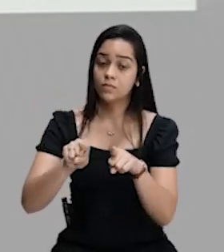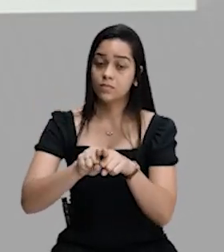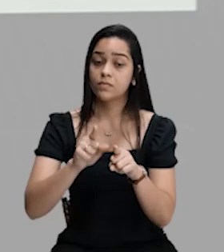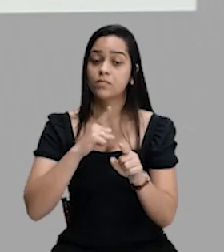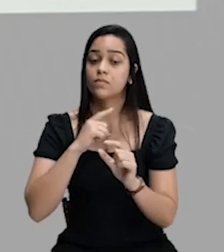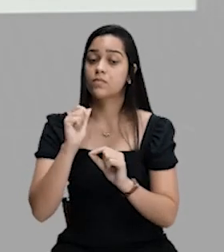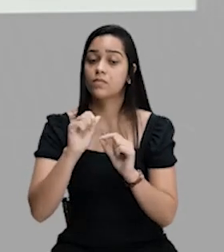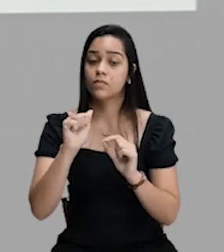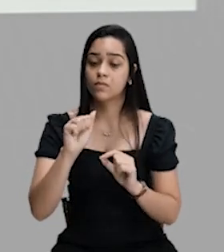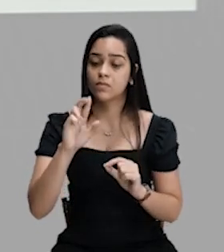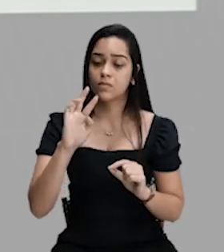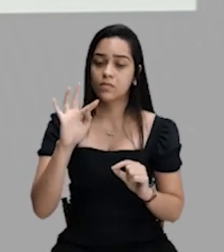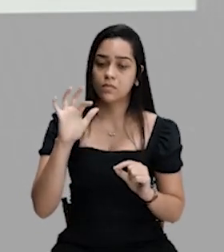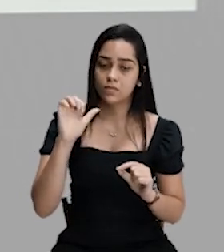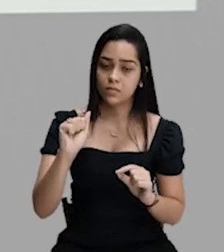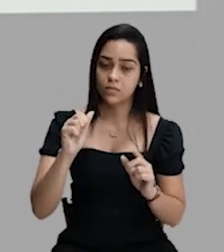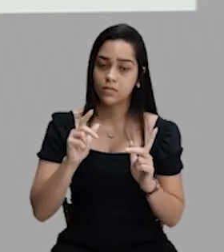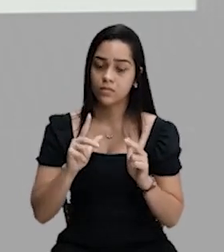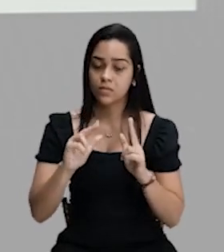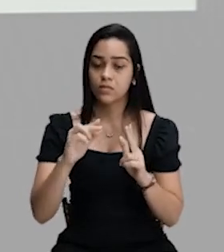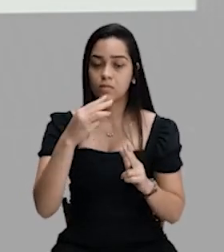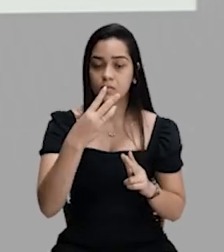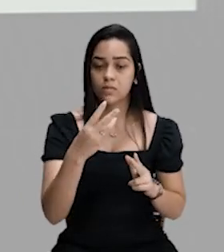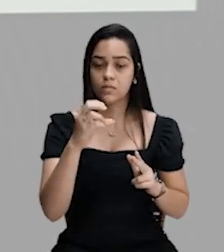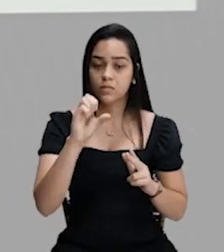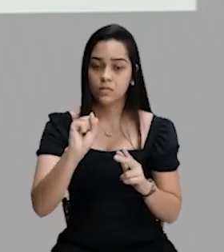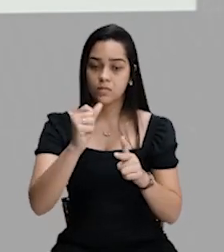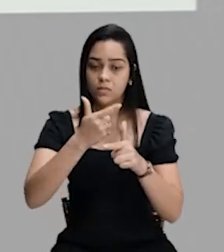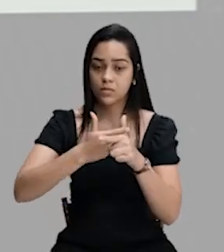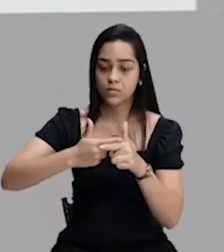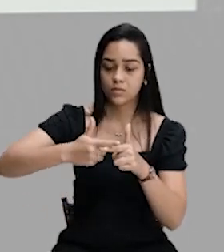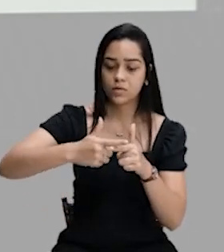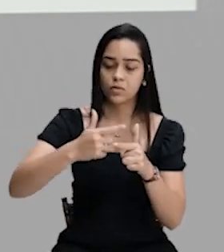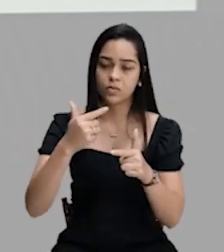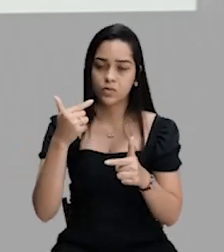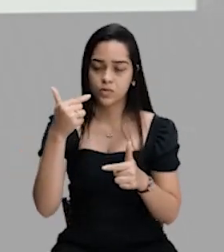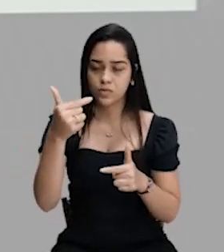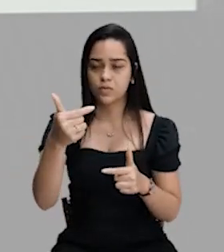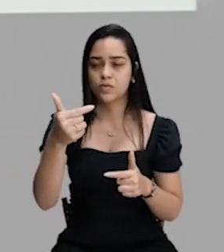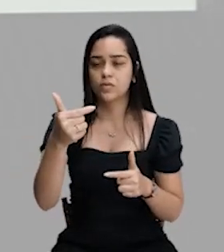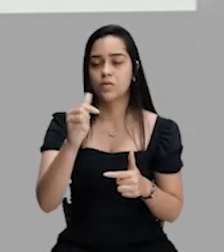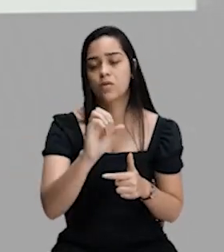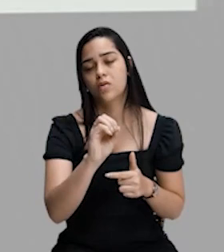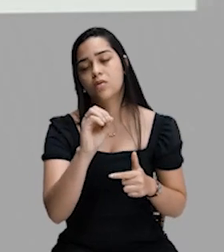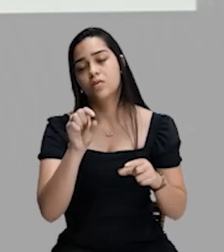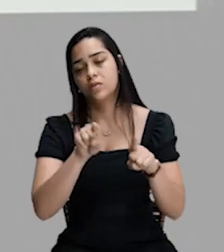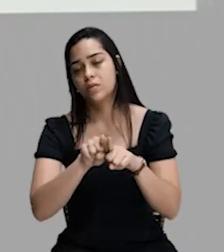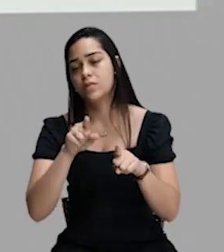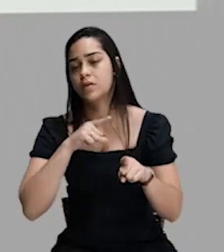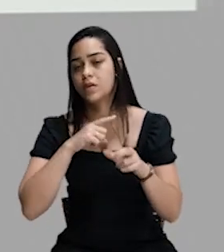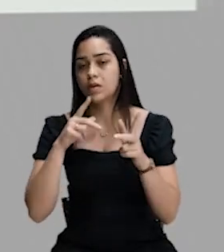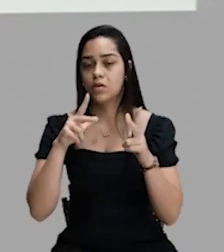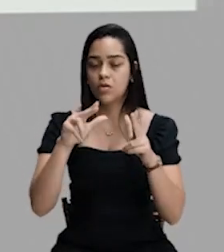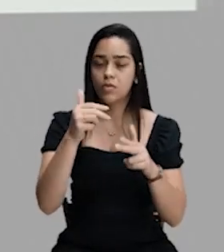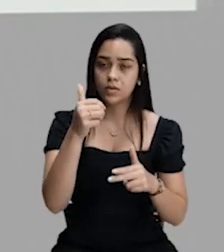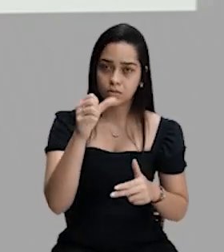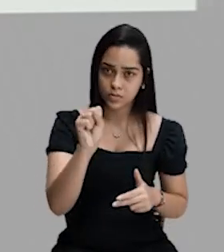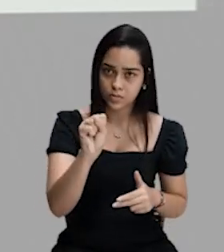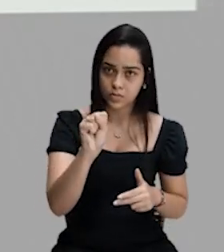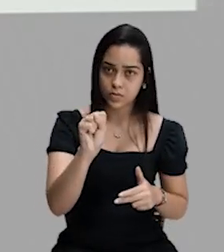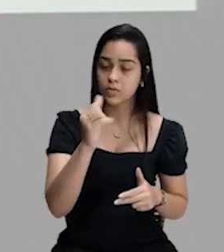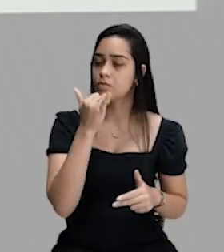ter que aresta vai ser igual a 38 / 2 Então você vai ter igual a 18